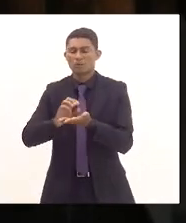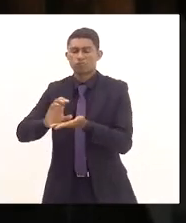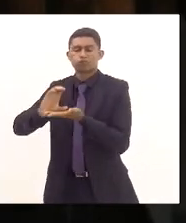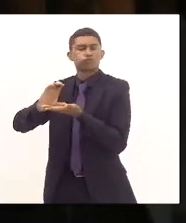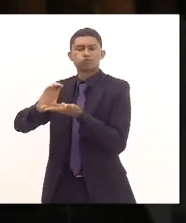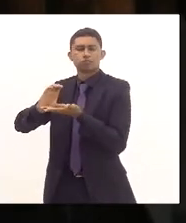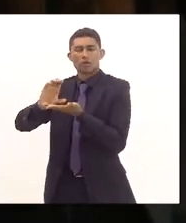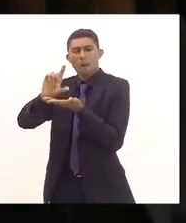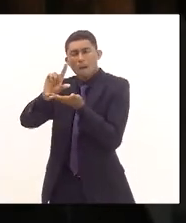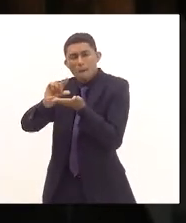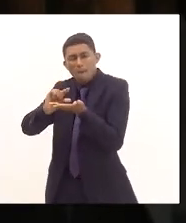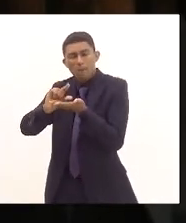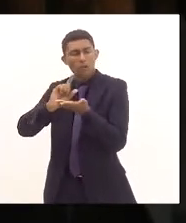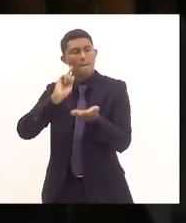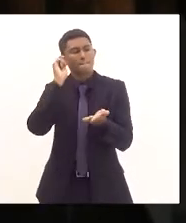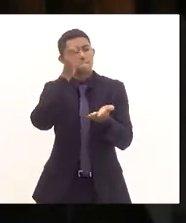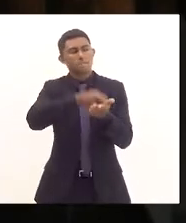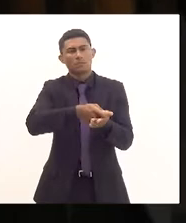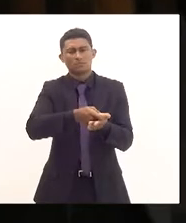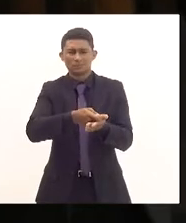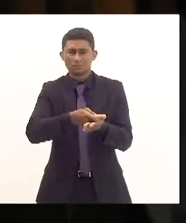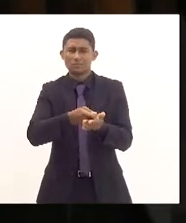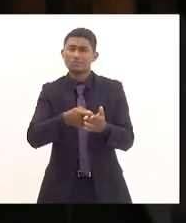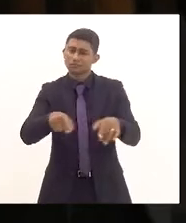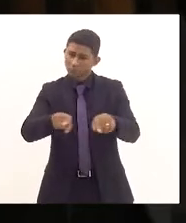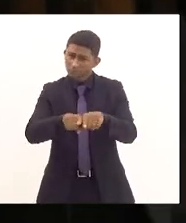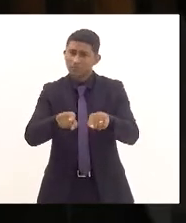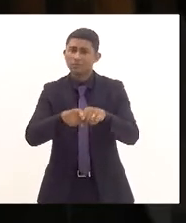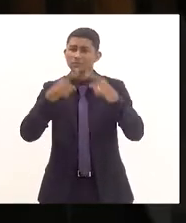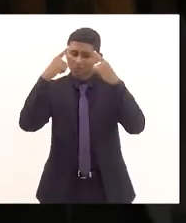violência então para minimizar